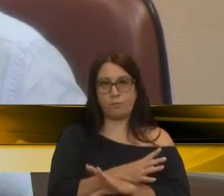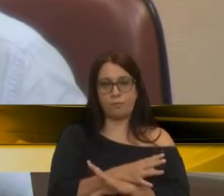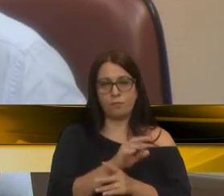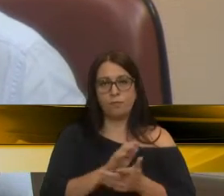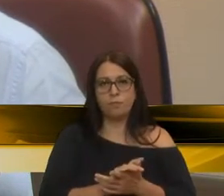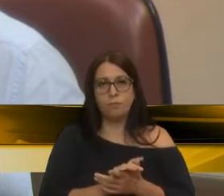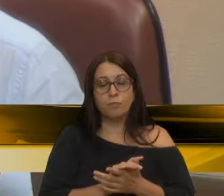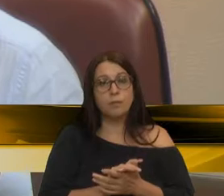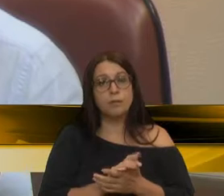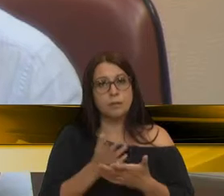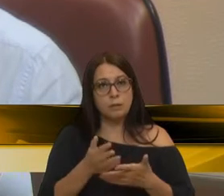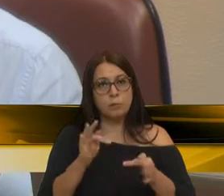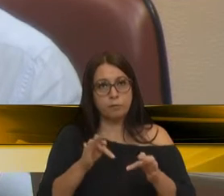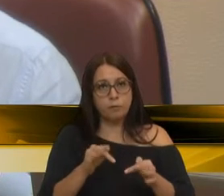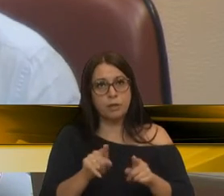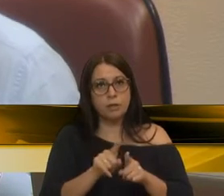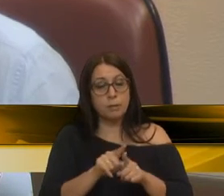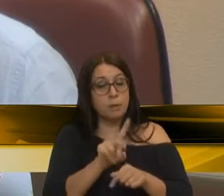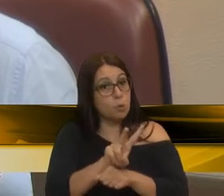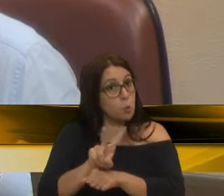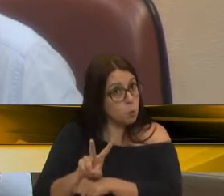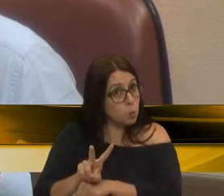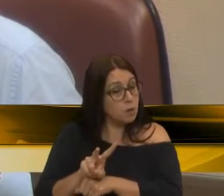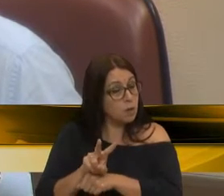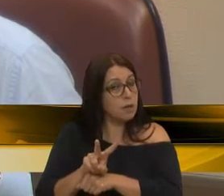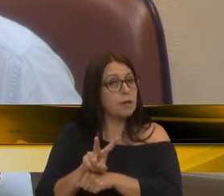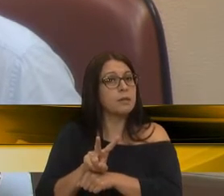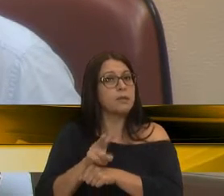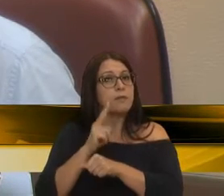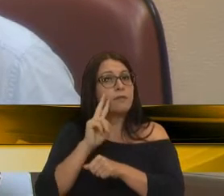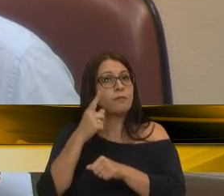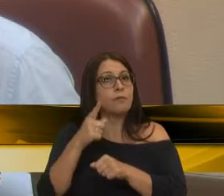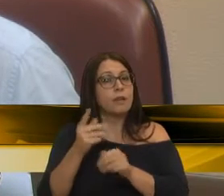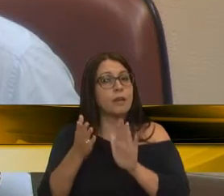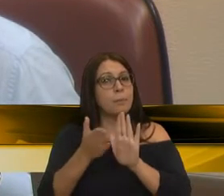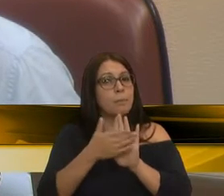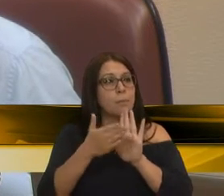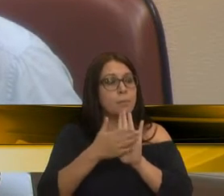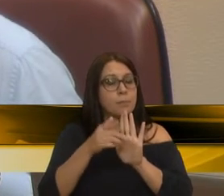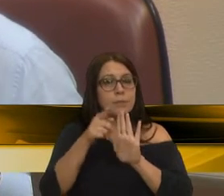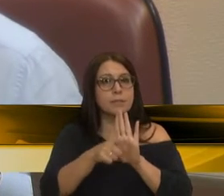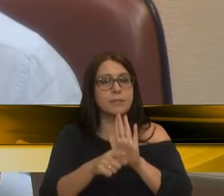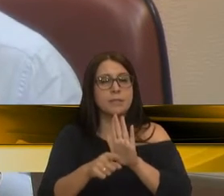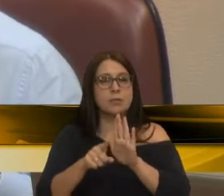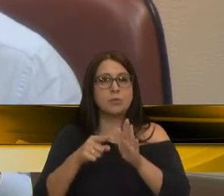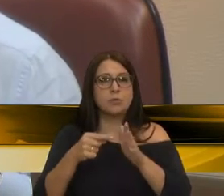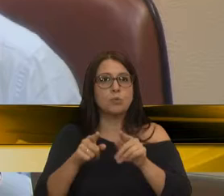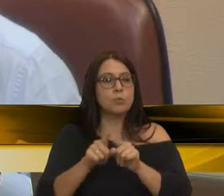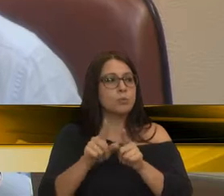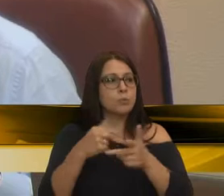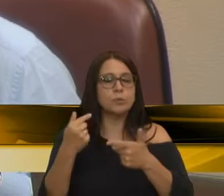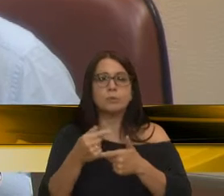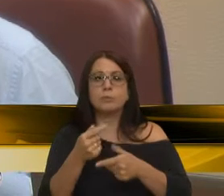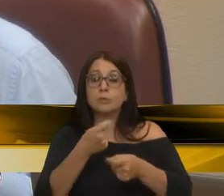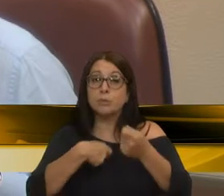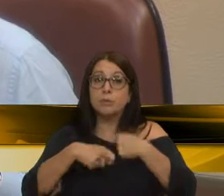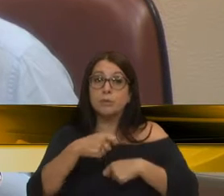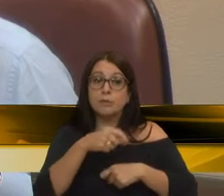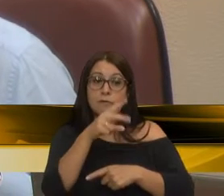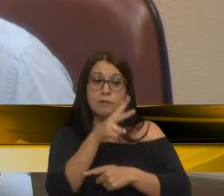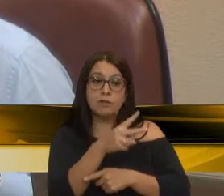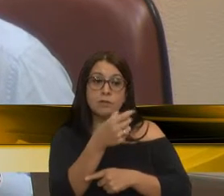finalmente e por cautela reiterei a proposição de reexame administrativo em 26 de março